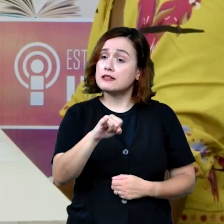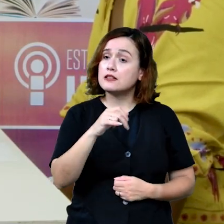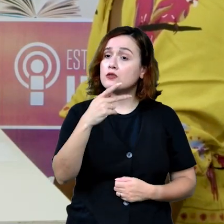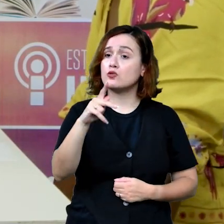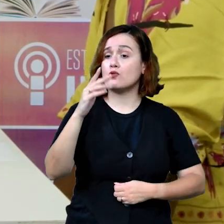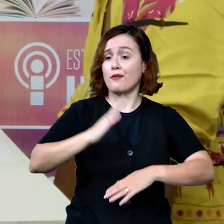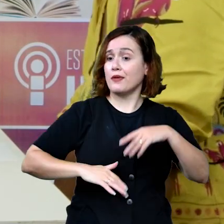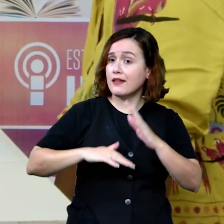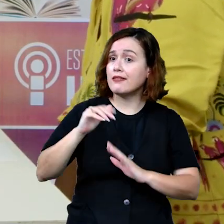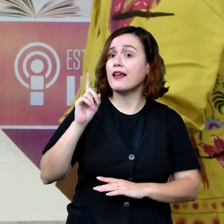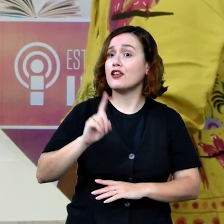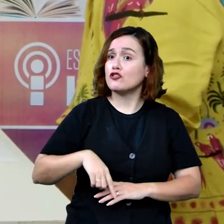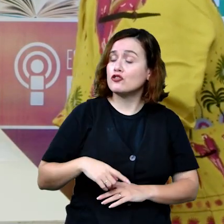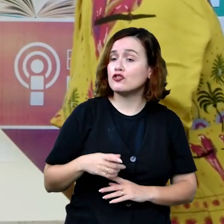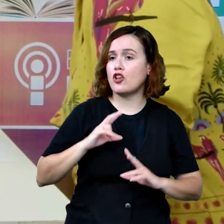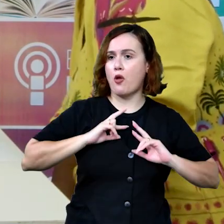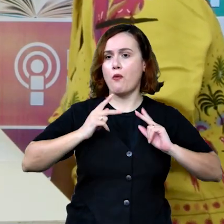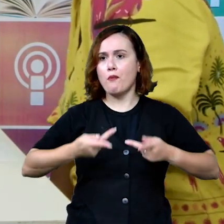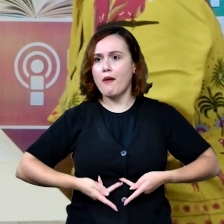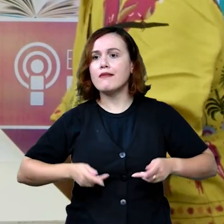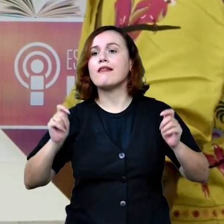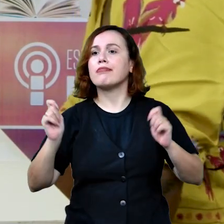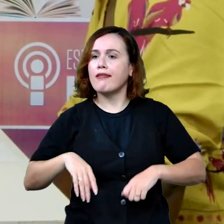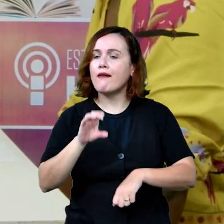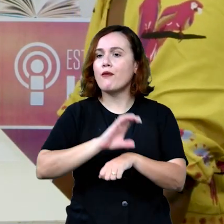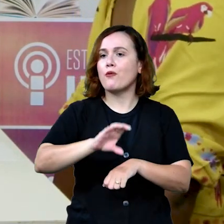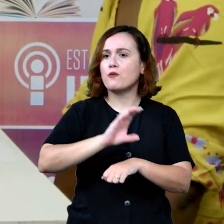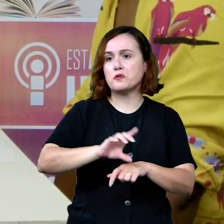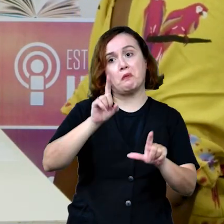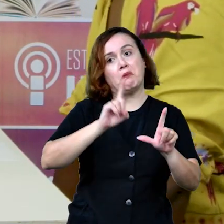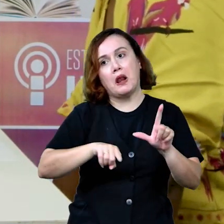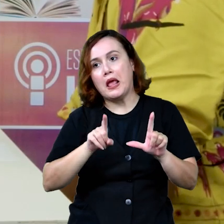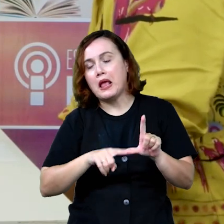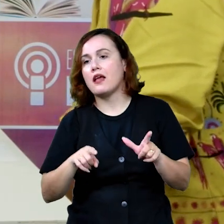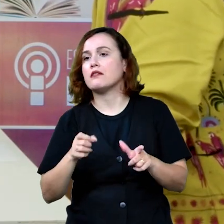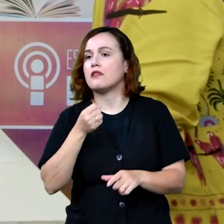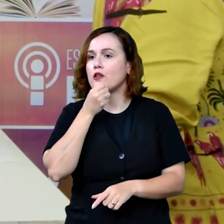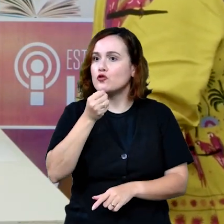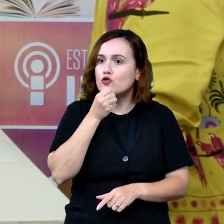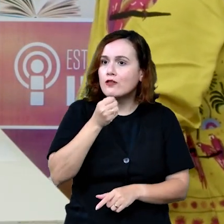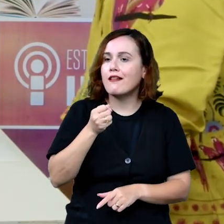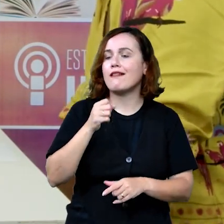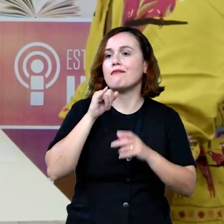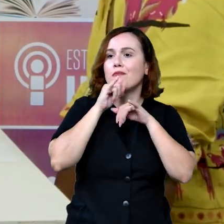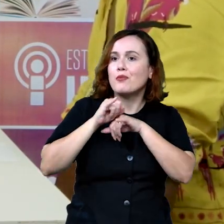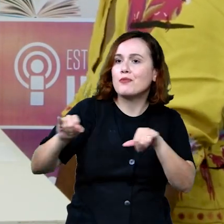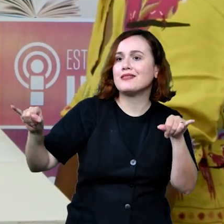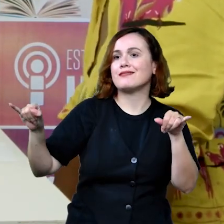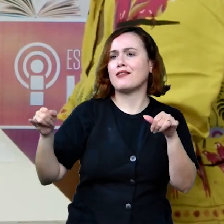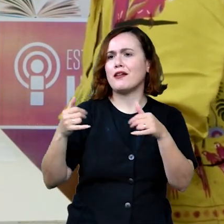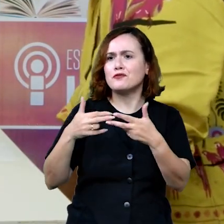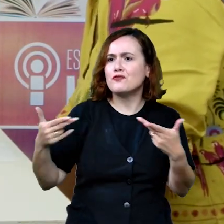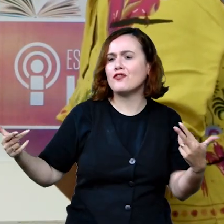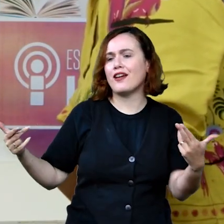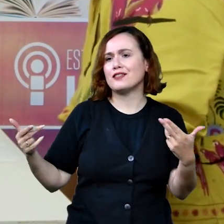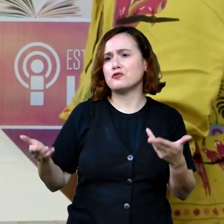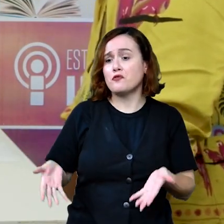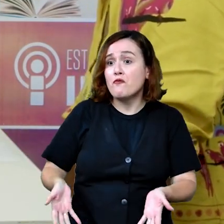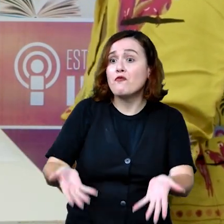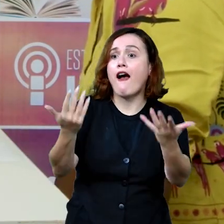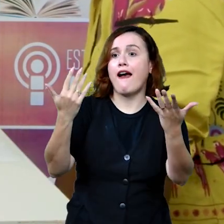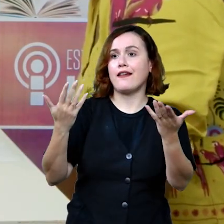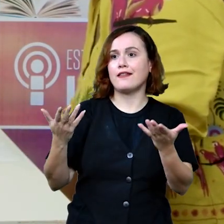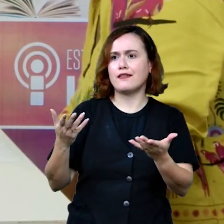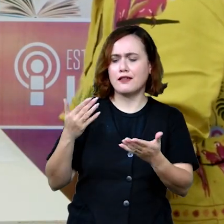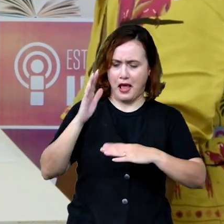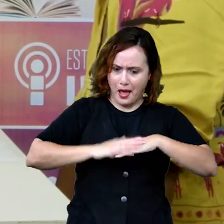de coisas. Você pode fazer direito, você pode fazer letras, jornalismo, etc. Publicidade. Ou seja, a minha dica é: